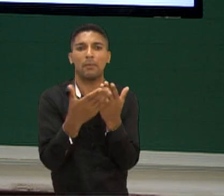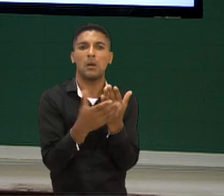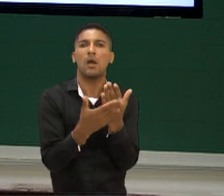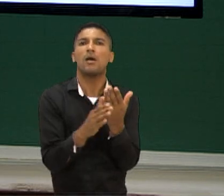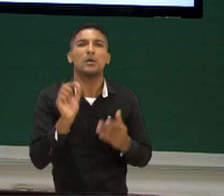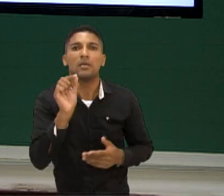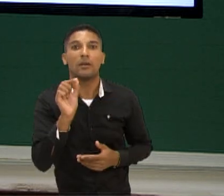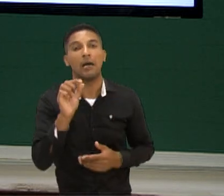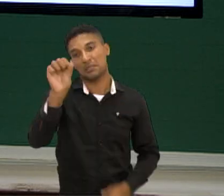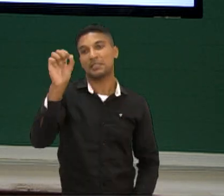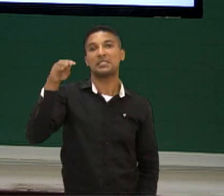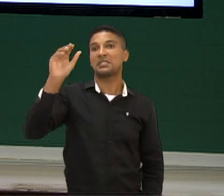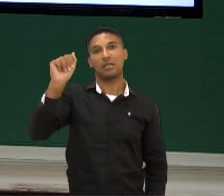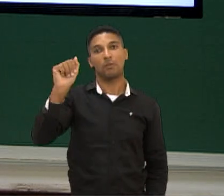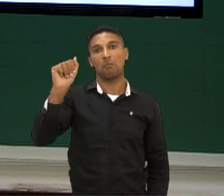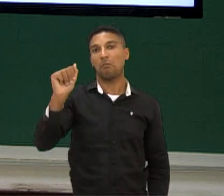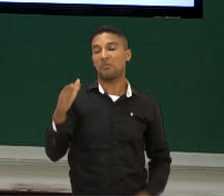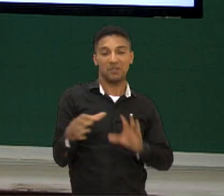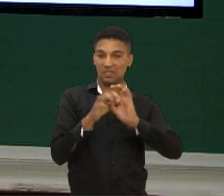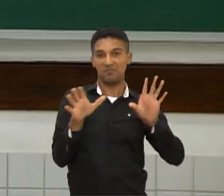que estava fazendo.